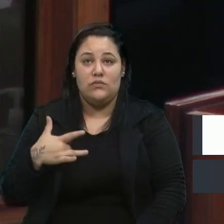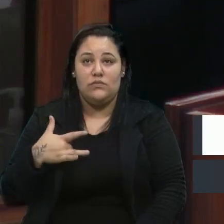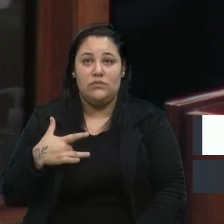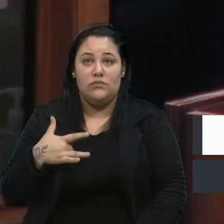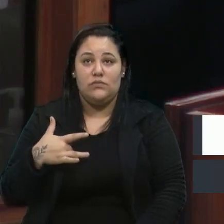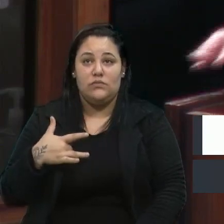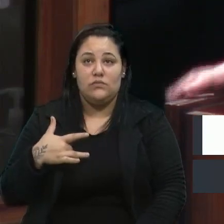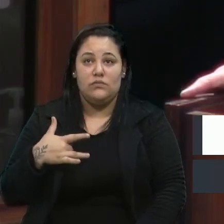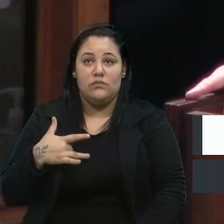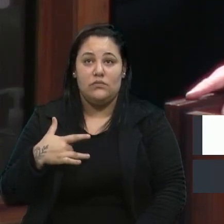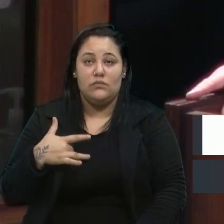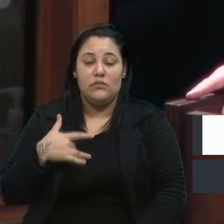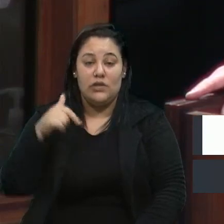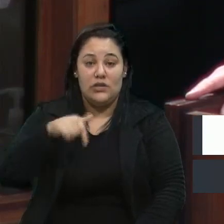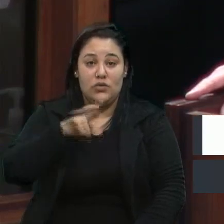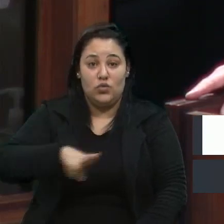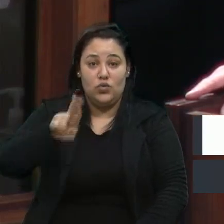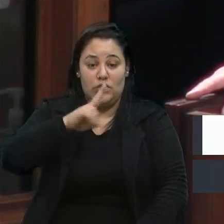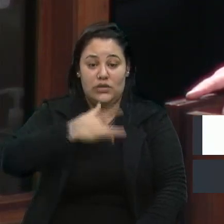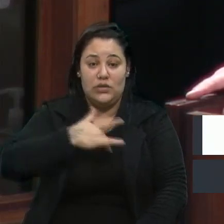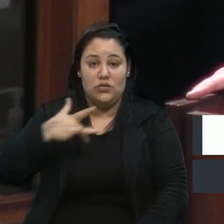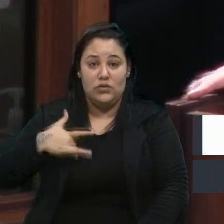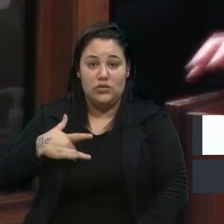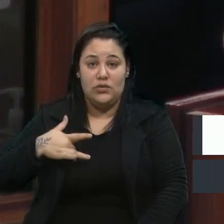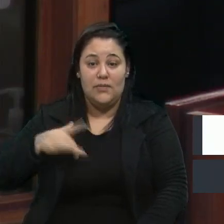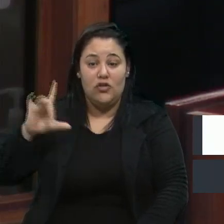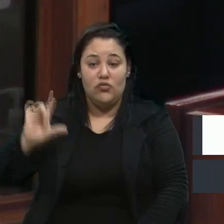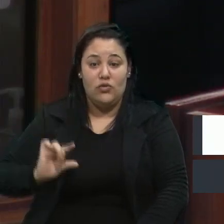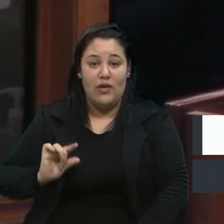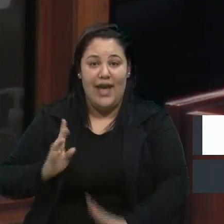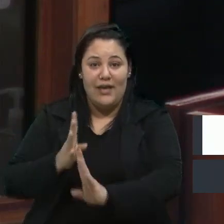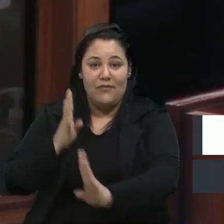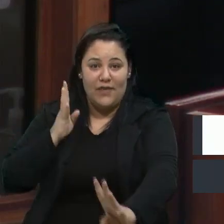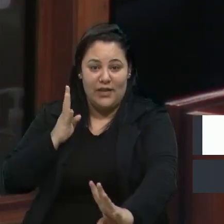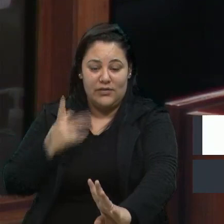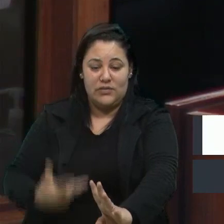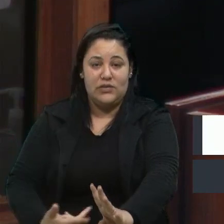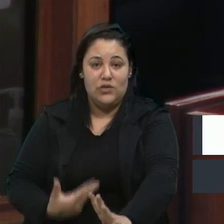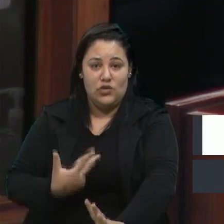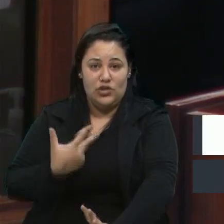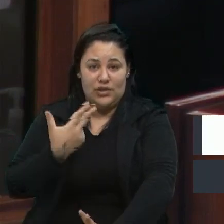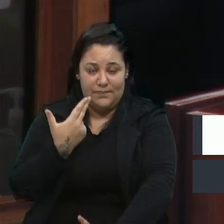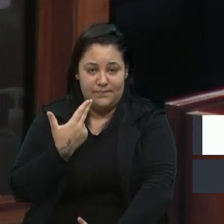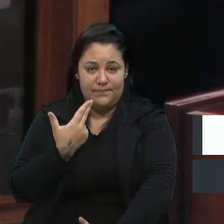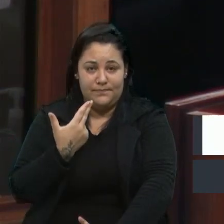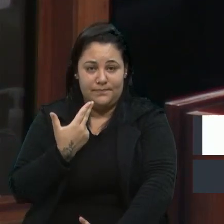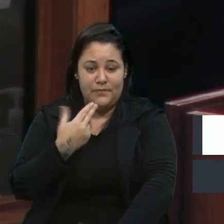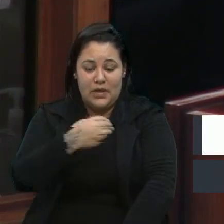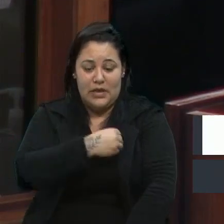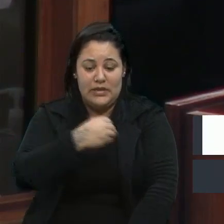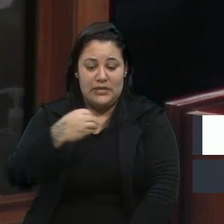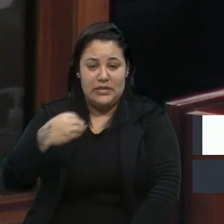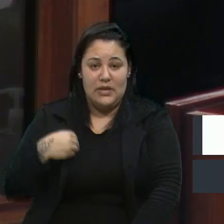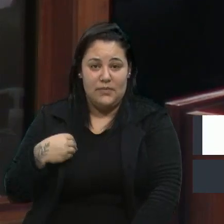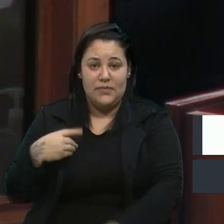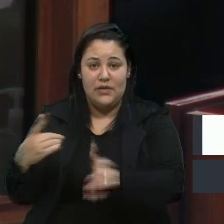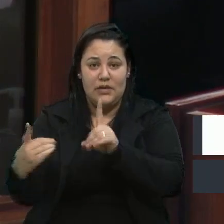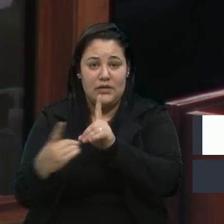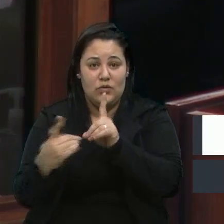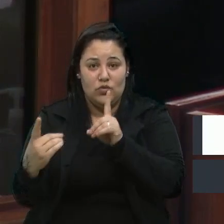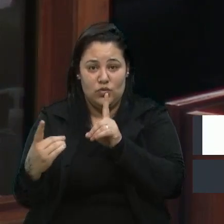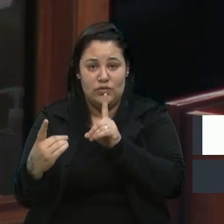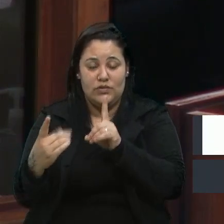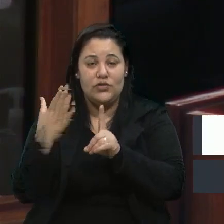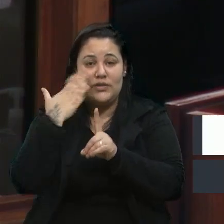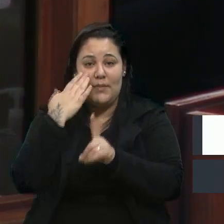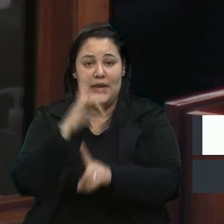Essa aplicação na saúde será para baixar exames de cirurgias, exames e consultas. A gente sabe que tem quase